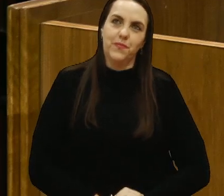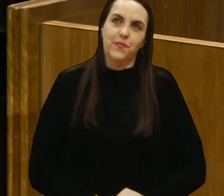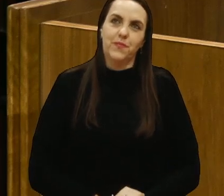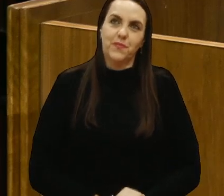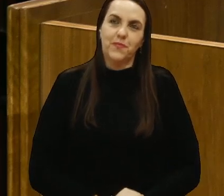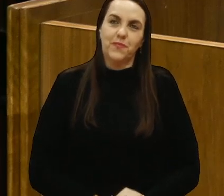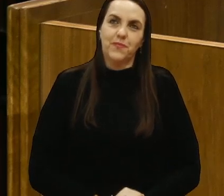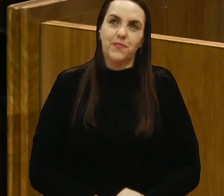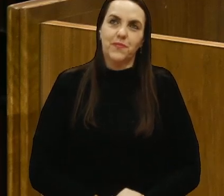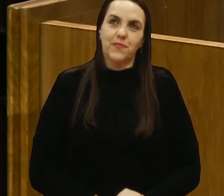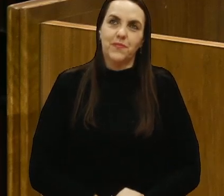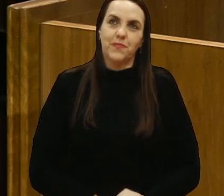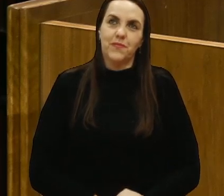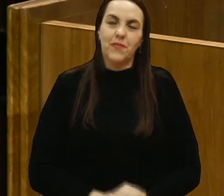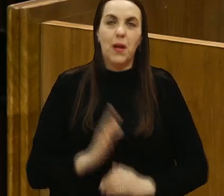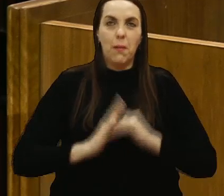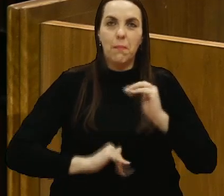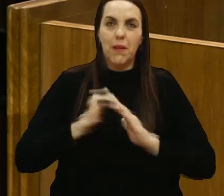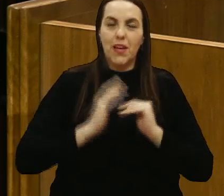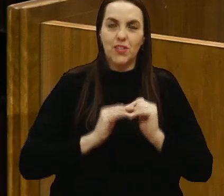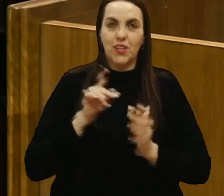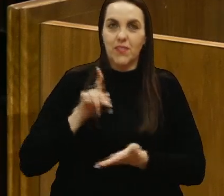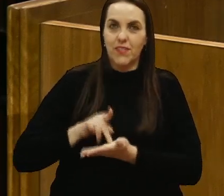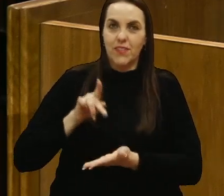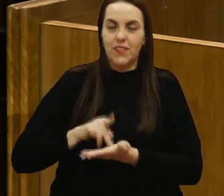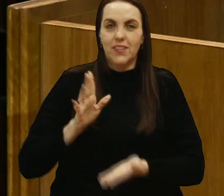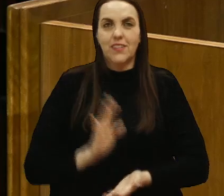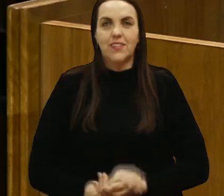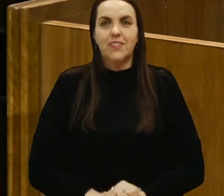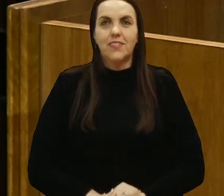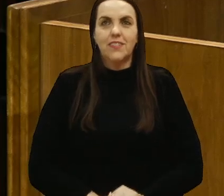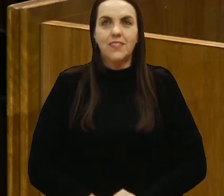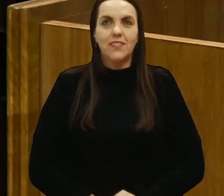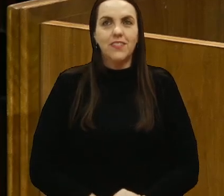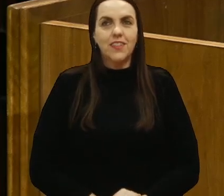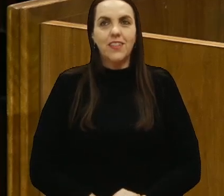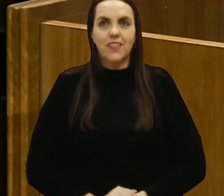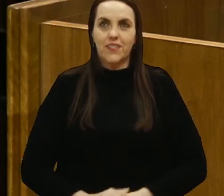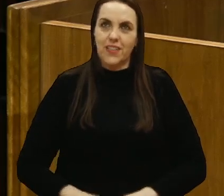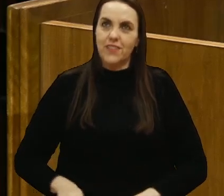a prática é o critério da verdade. A prática é o critério da verdade. E